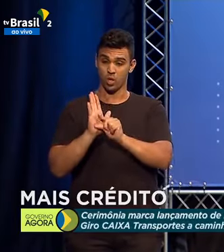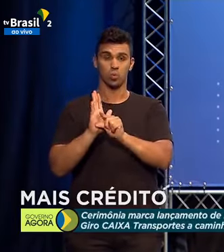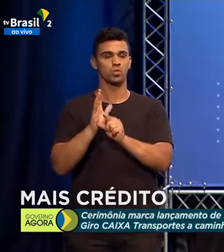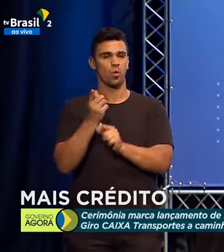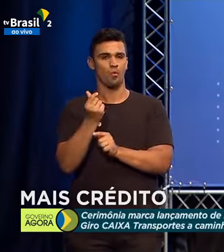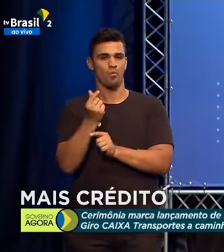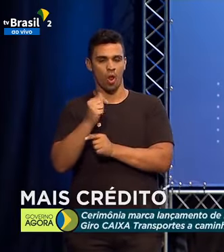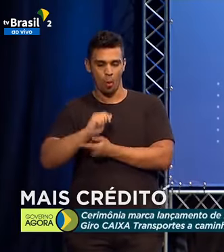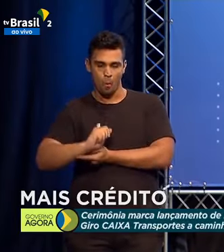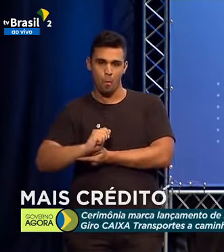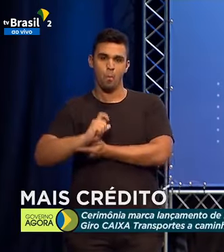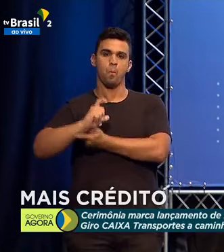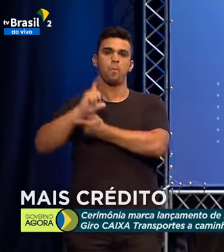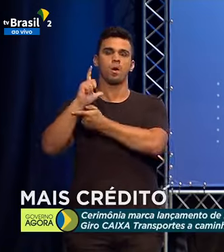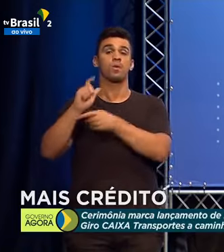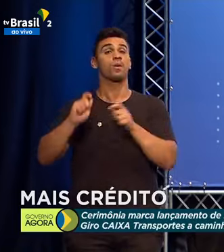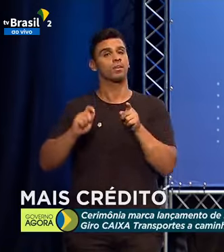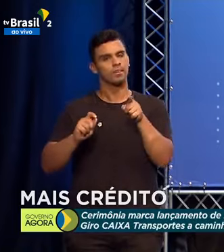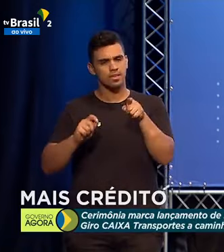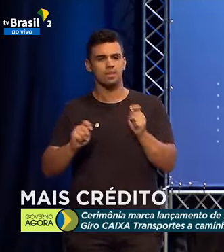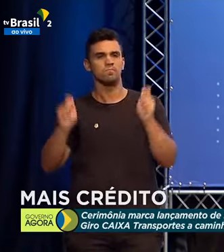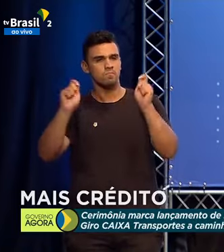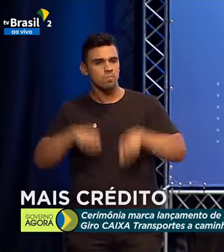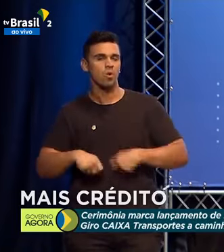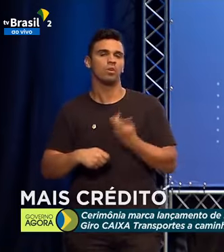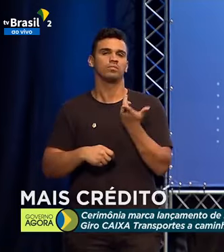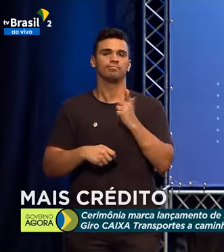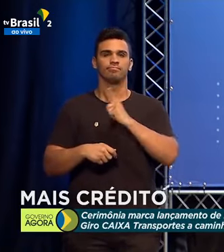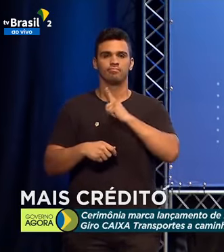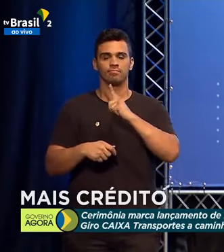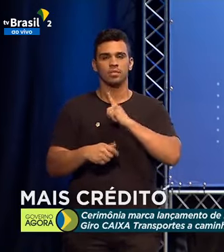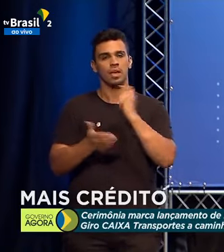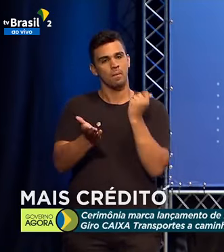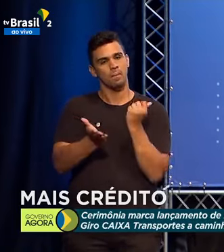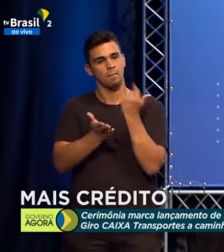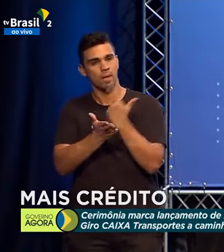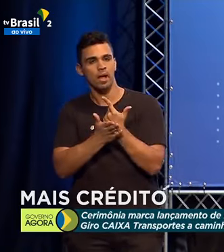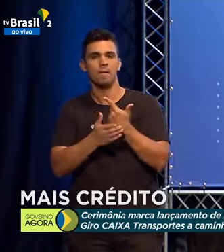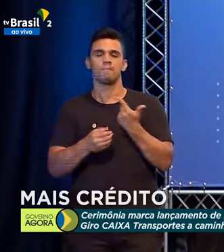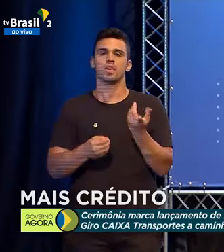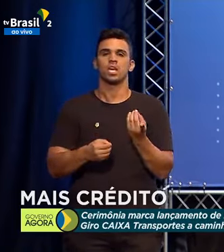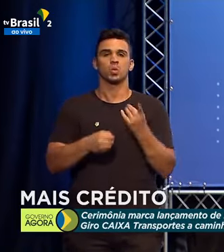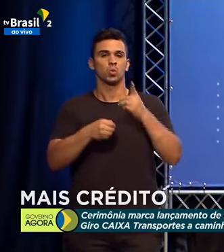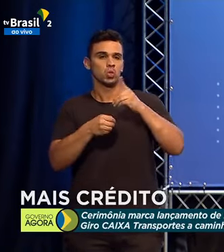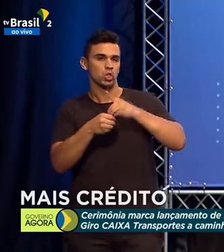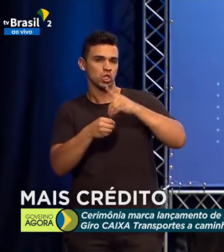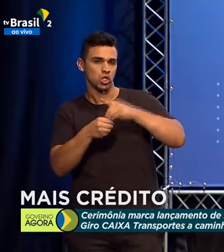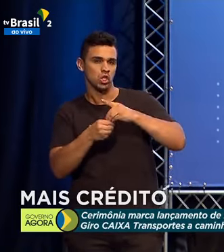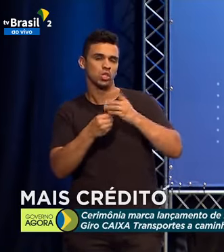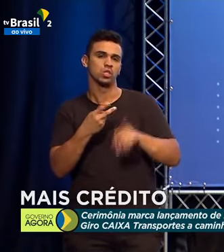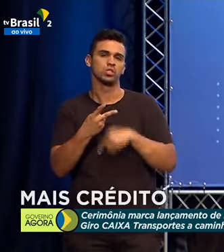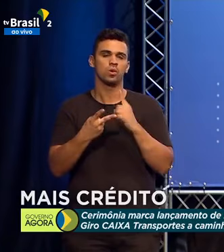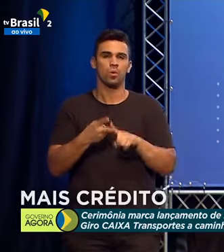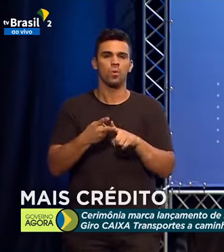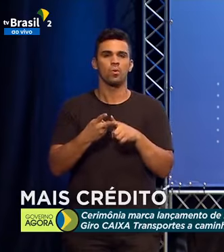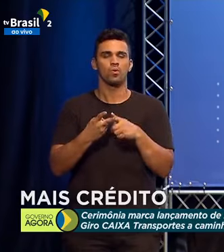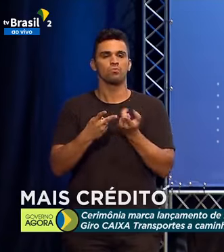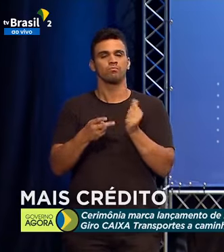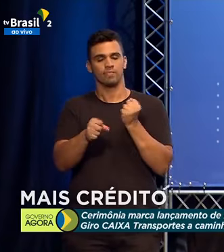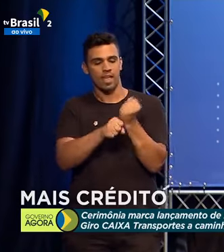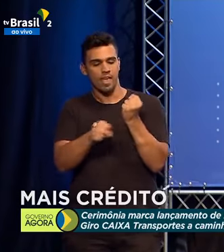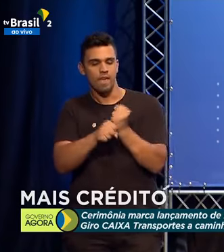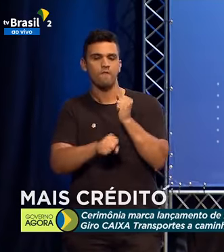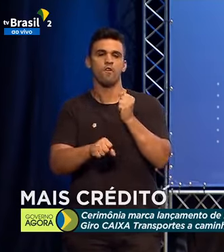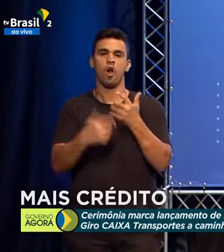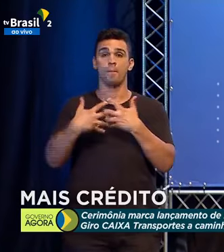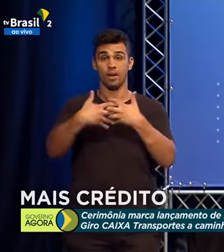podem, de fato, ter, inclusive, de pagamento de diesel ou de reformas no caminhão. Se